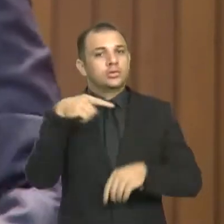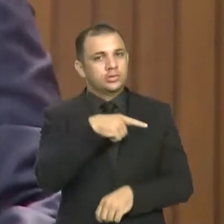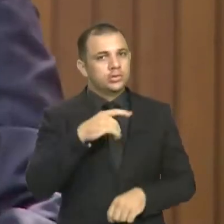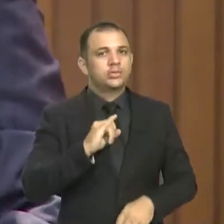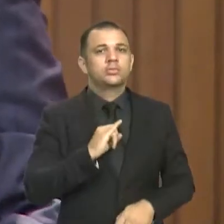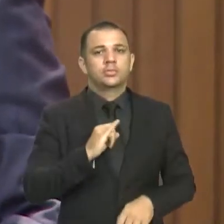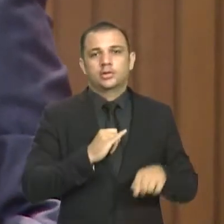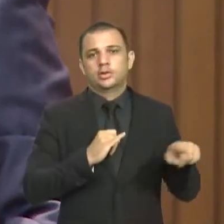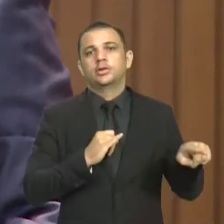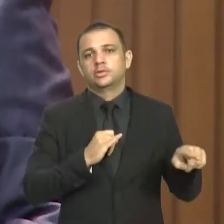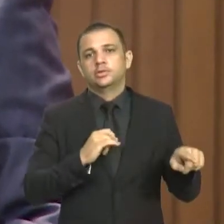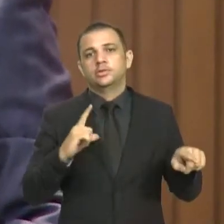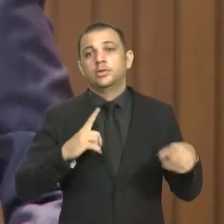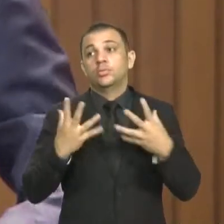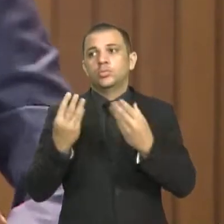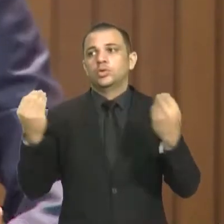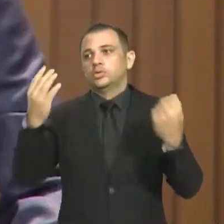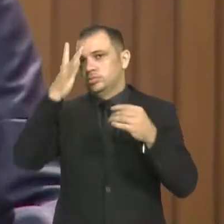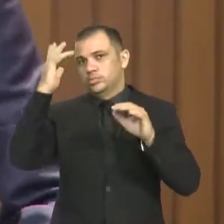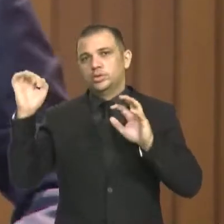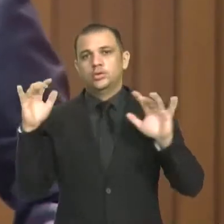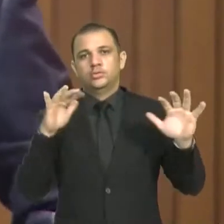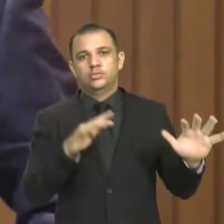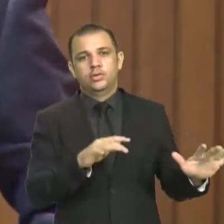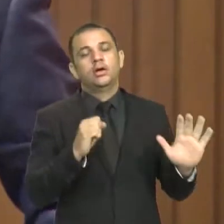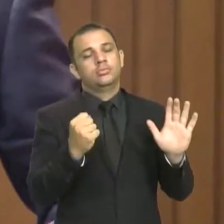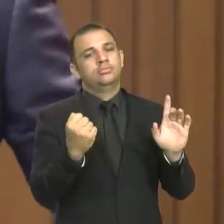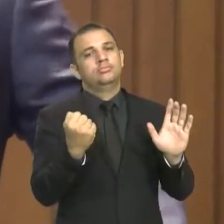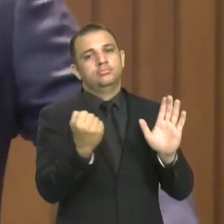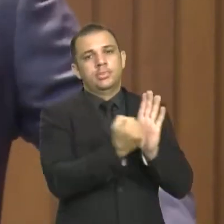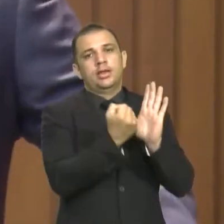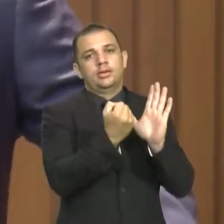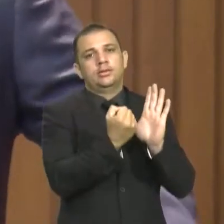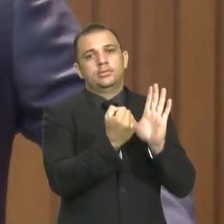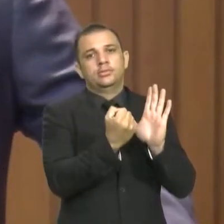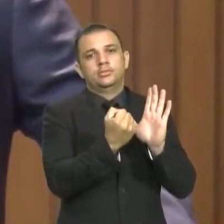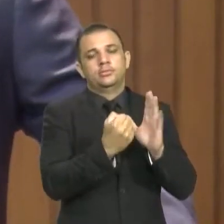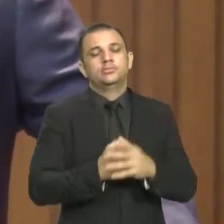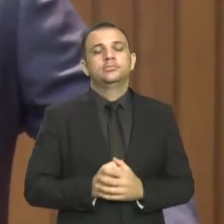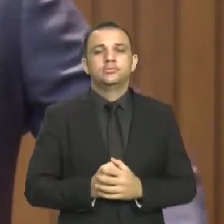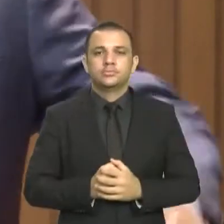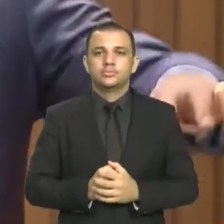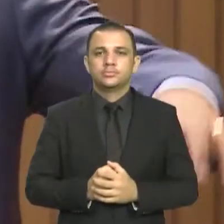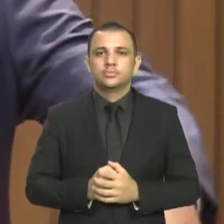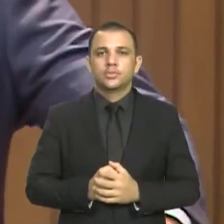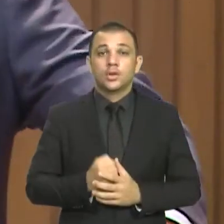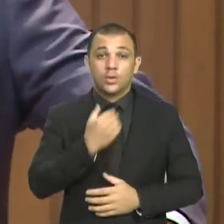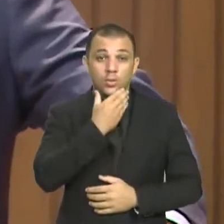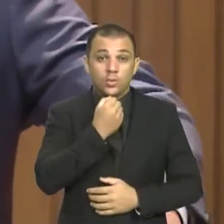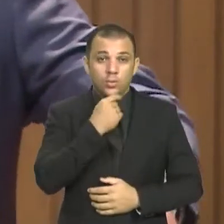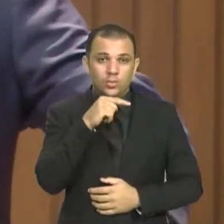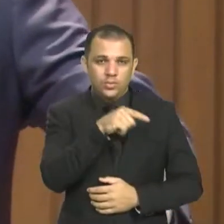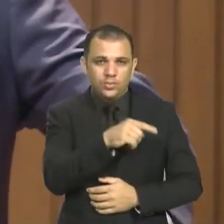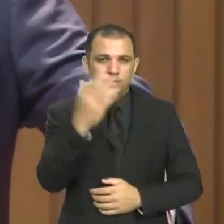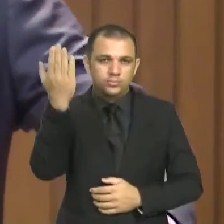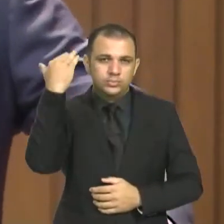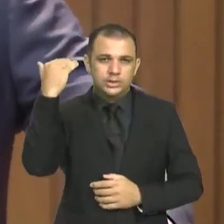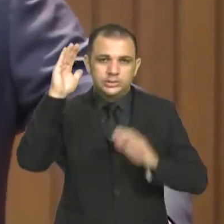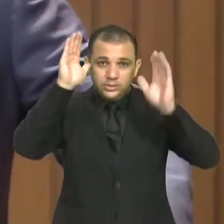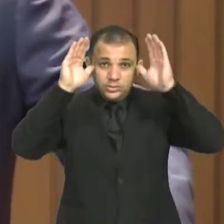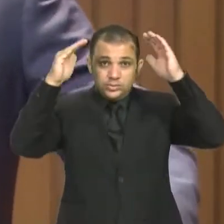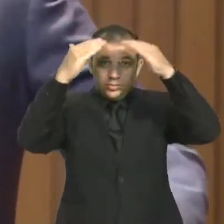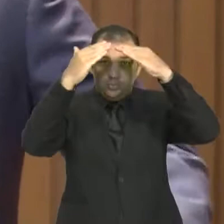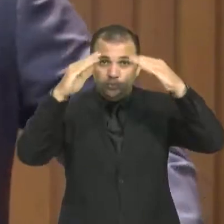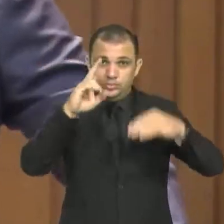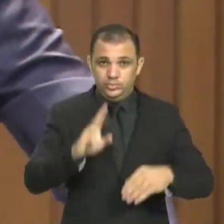milhares de fiéis. Deixou uma marca. E o bispo, à época, Dom Gilberto